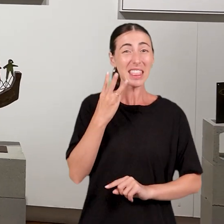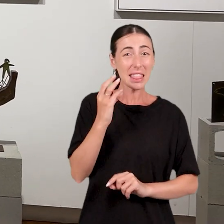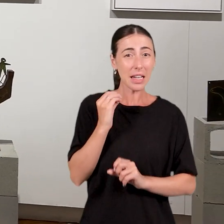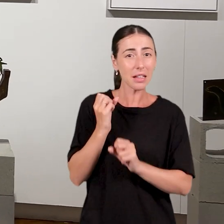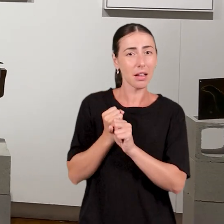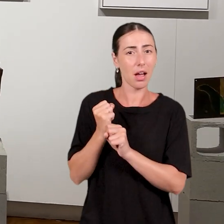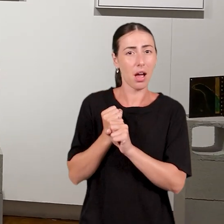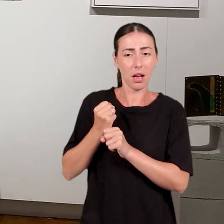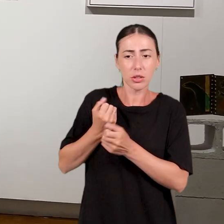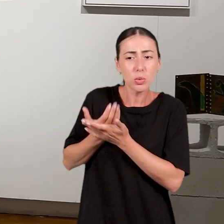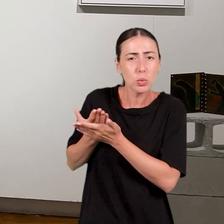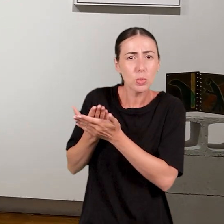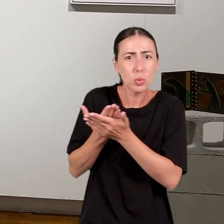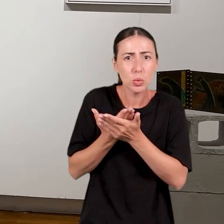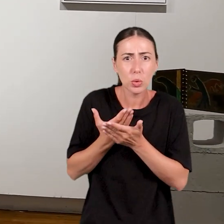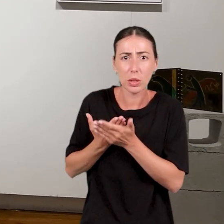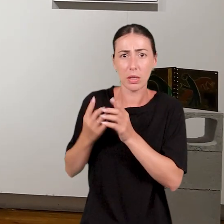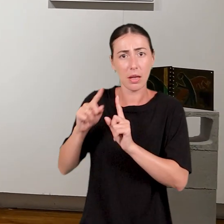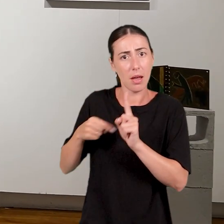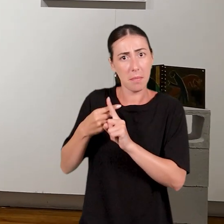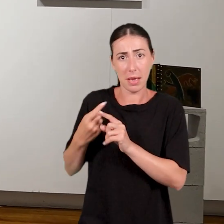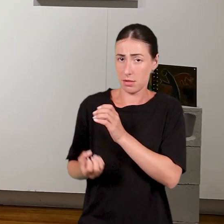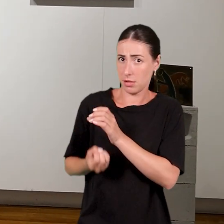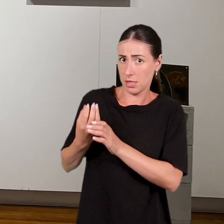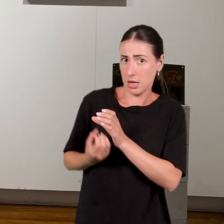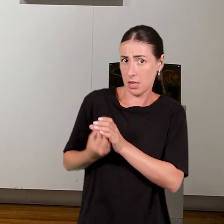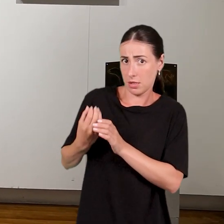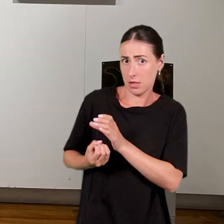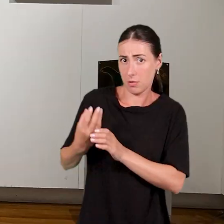que atravessam diferentes linguagens e suportes.